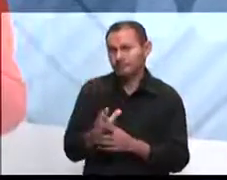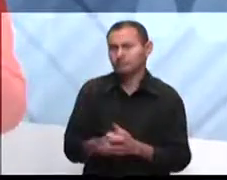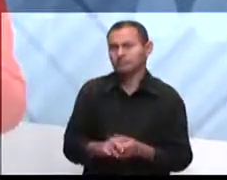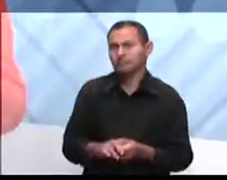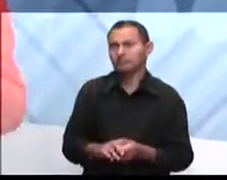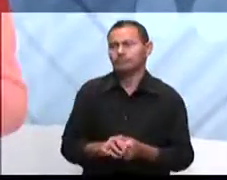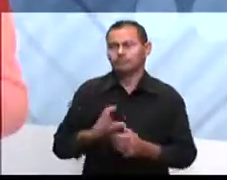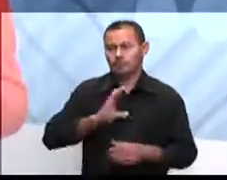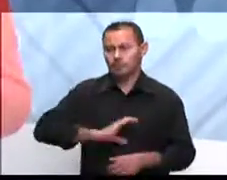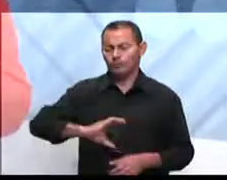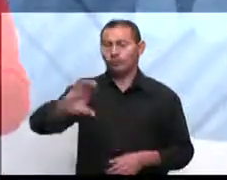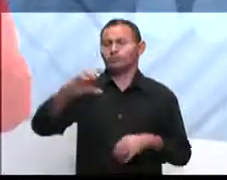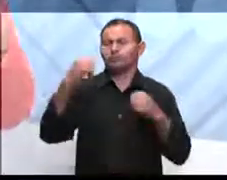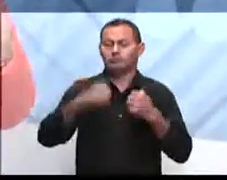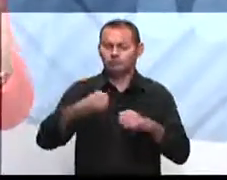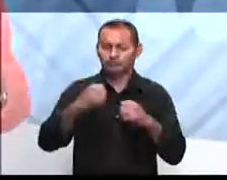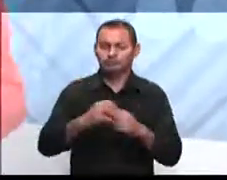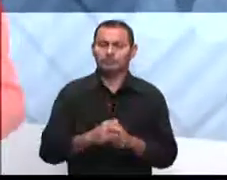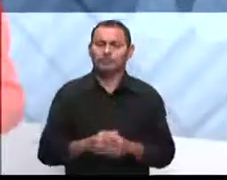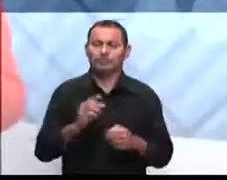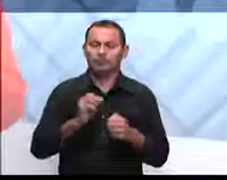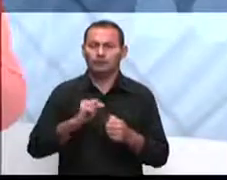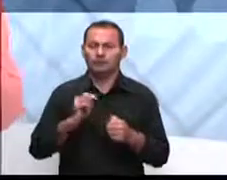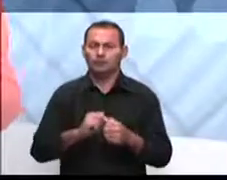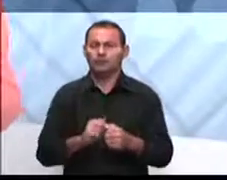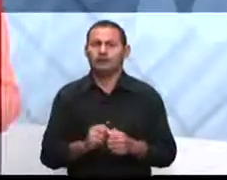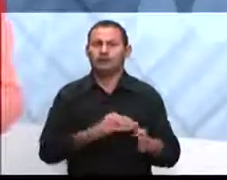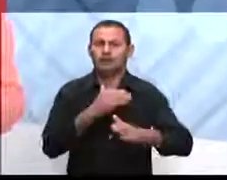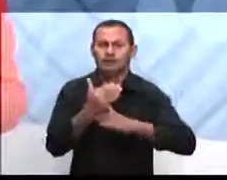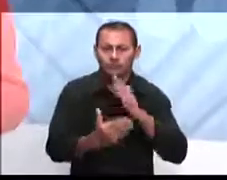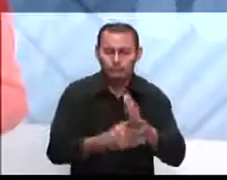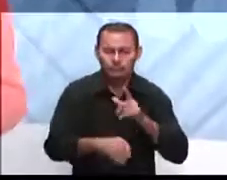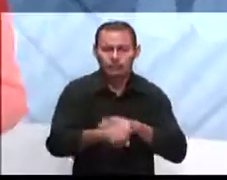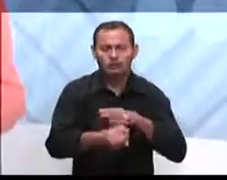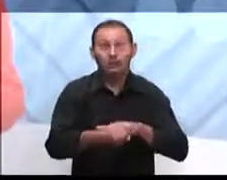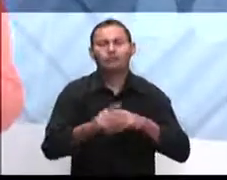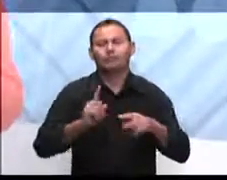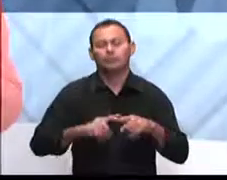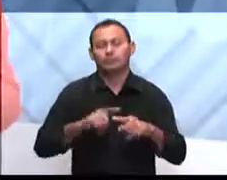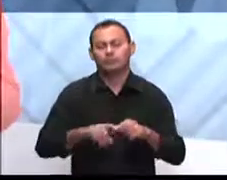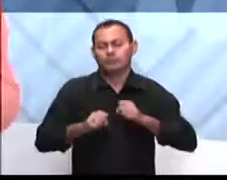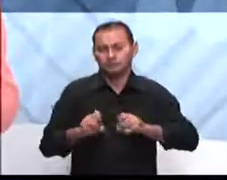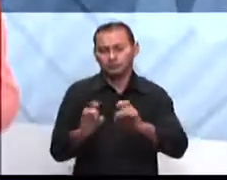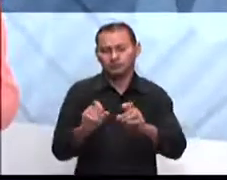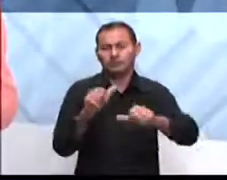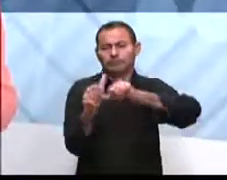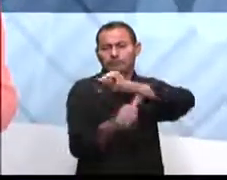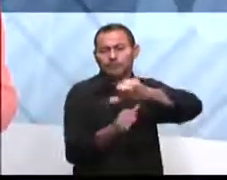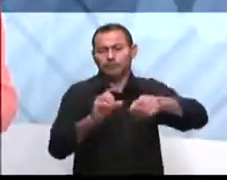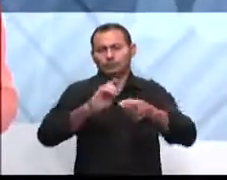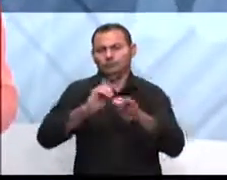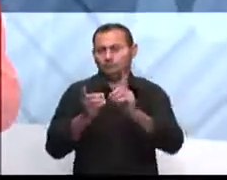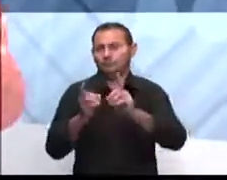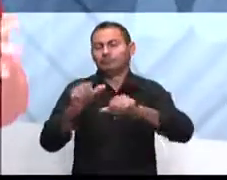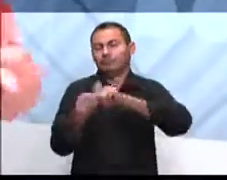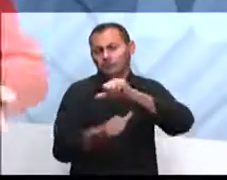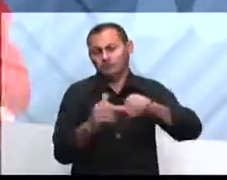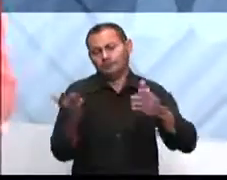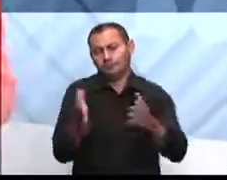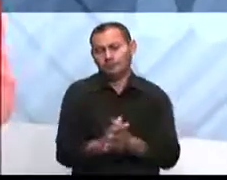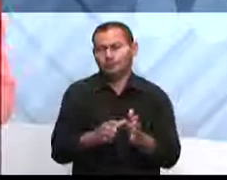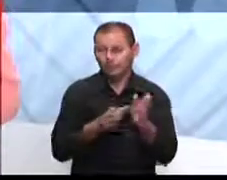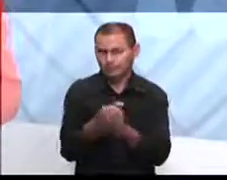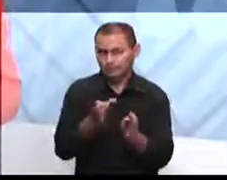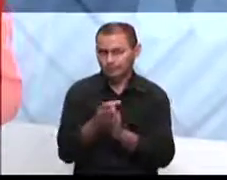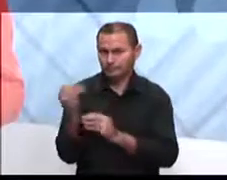né, confiáveis, eu preciso fazer a todo momento. Por quê? Porque o mercado ele é muito dinâmico. Então, vai aí uma